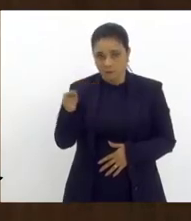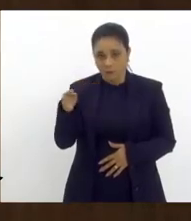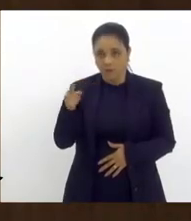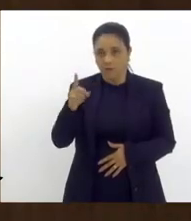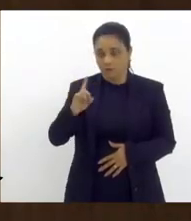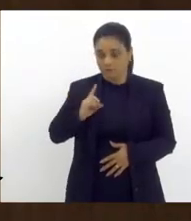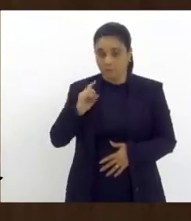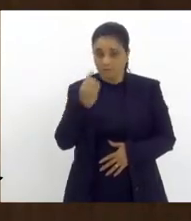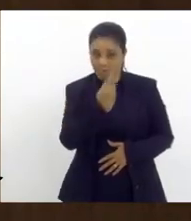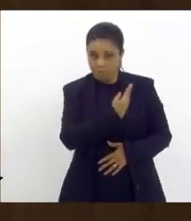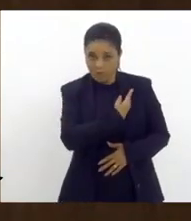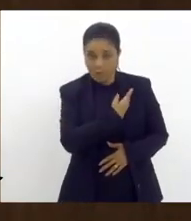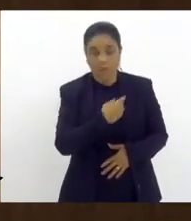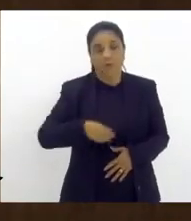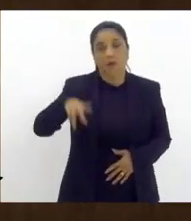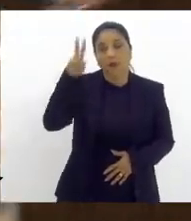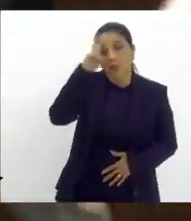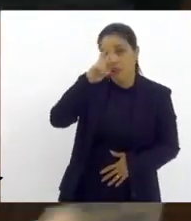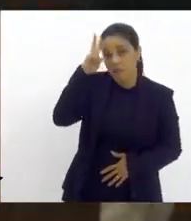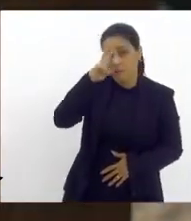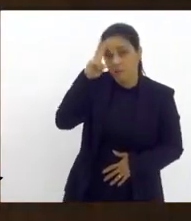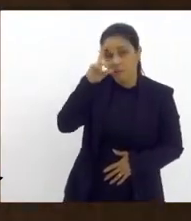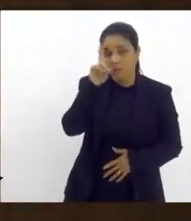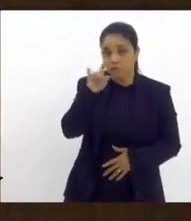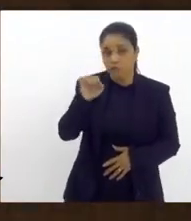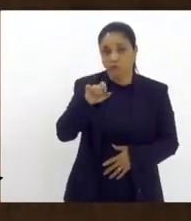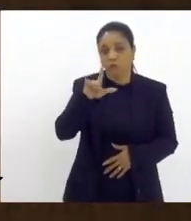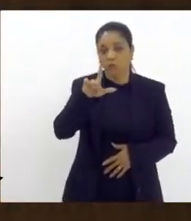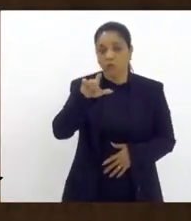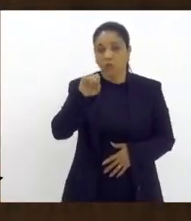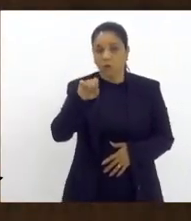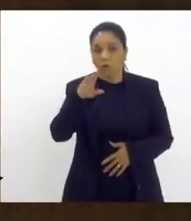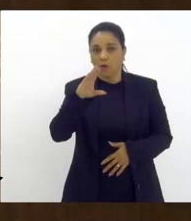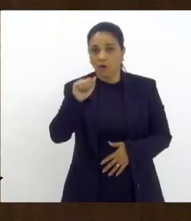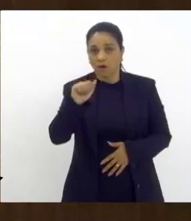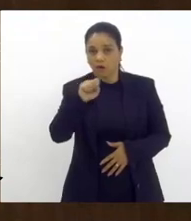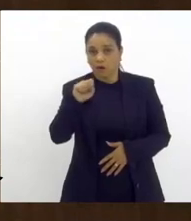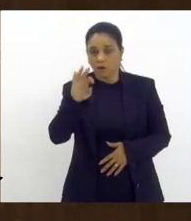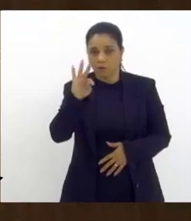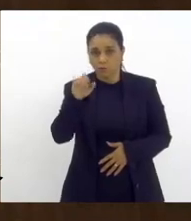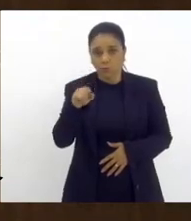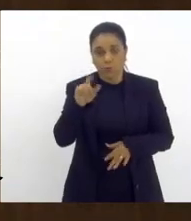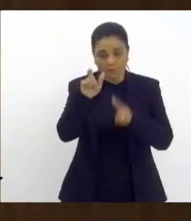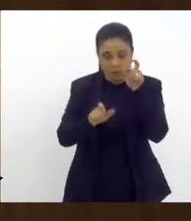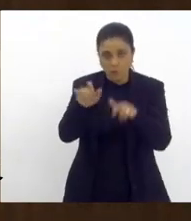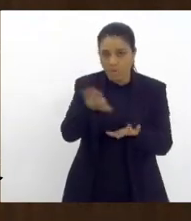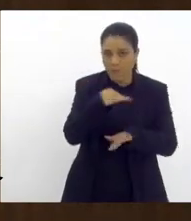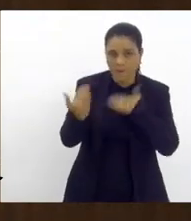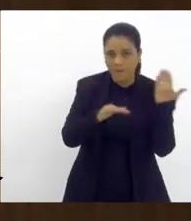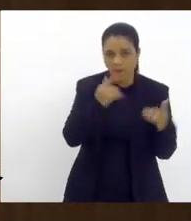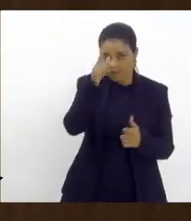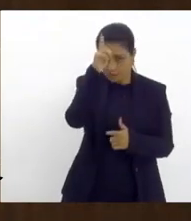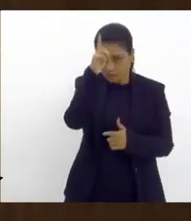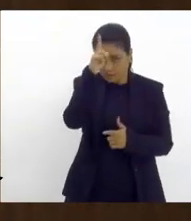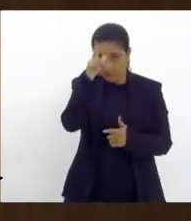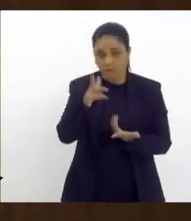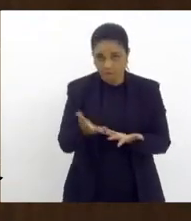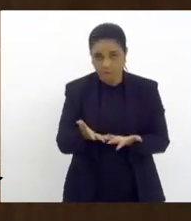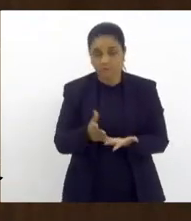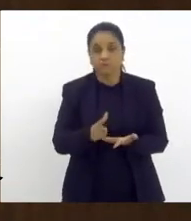lembrou hoje o dia do holocausto Então queria também me associar e indo pouco mais além